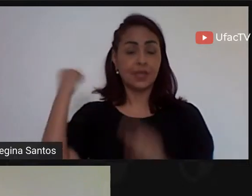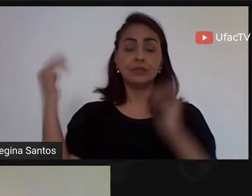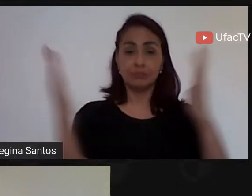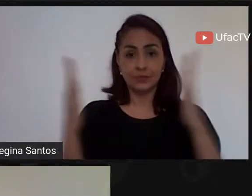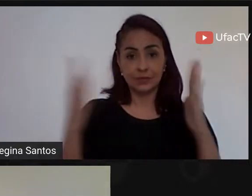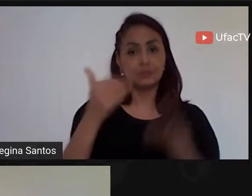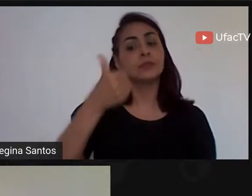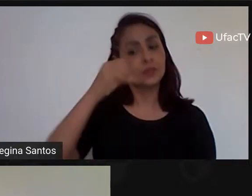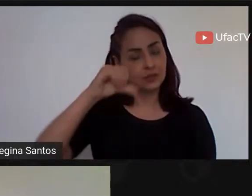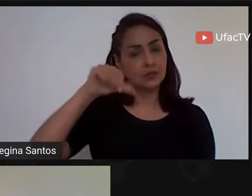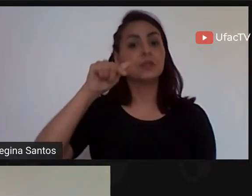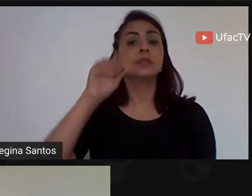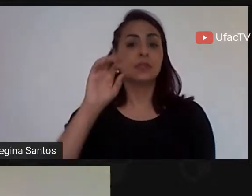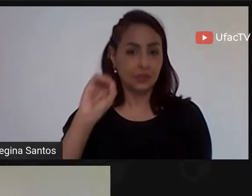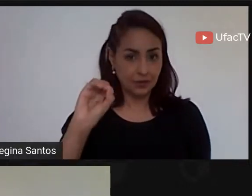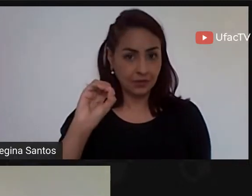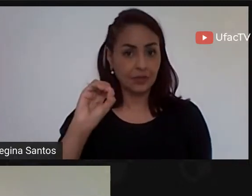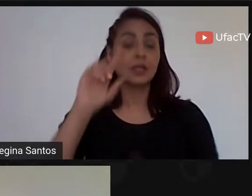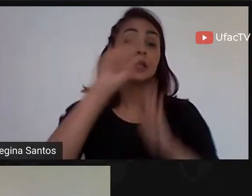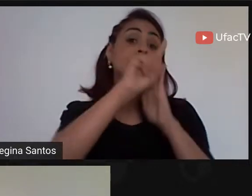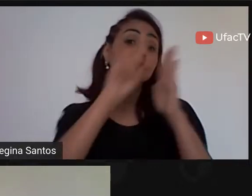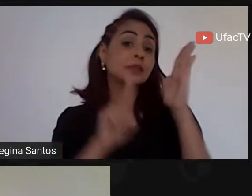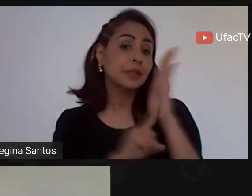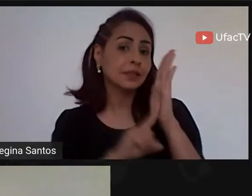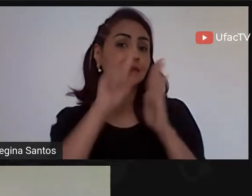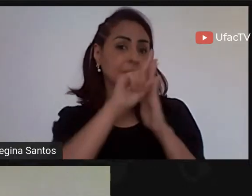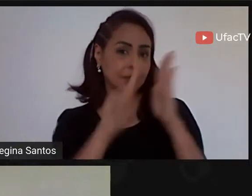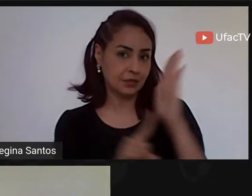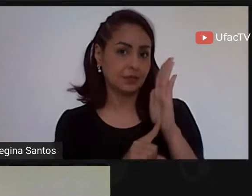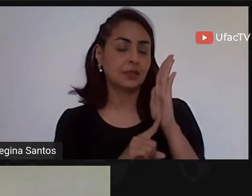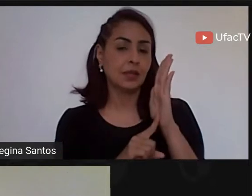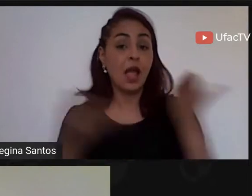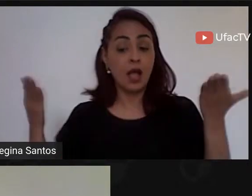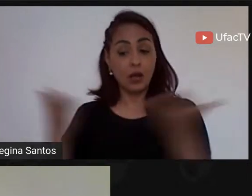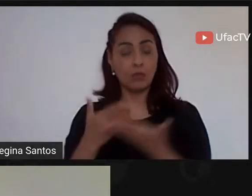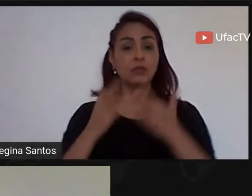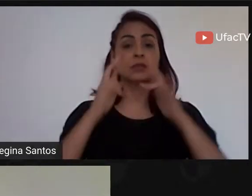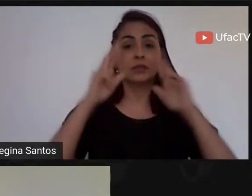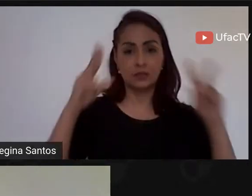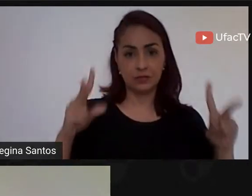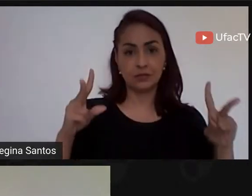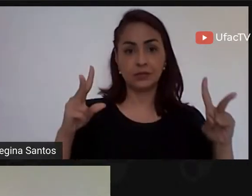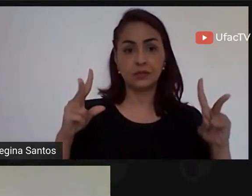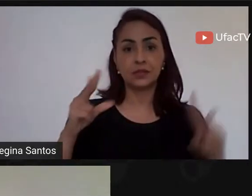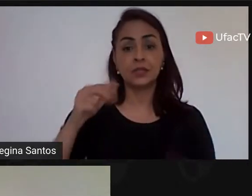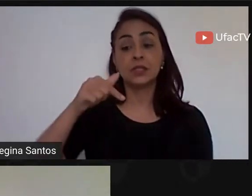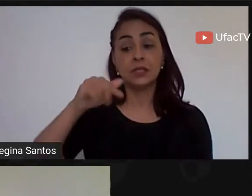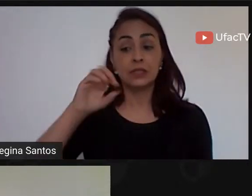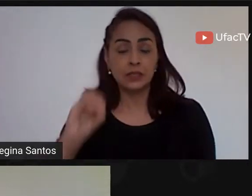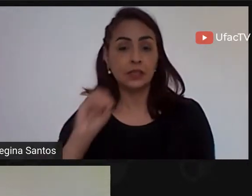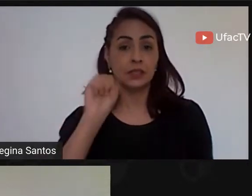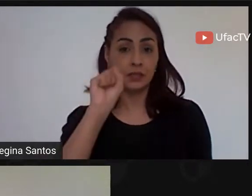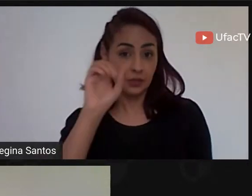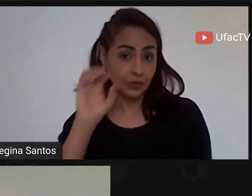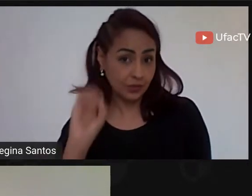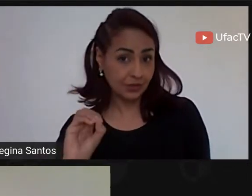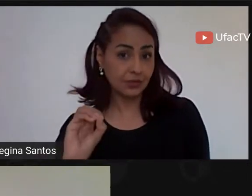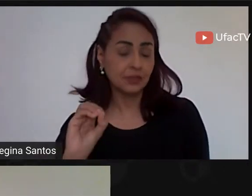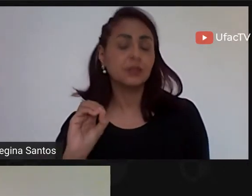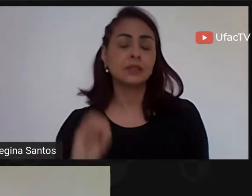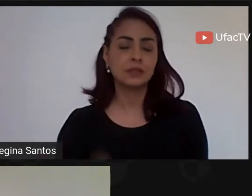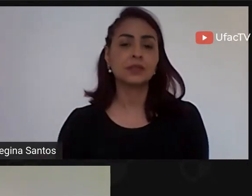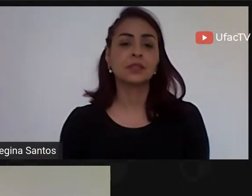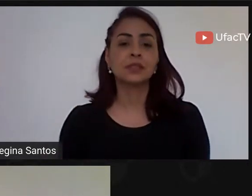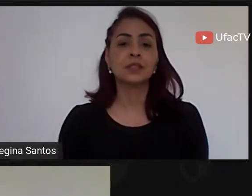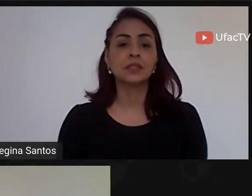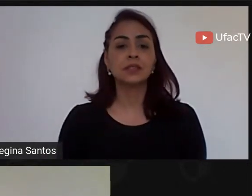nessas décadas, mas aí, nessas mesmas décadas, 70 e 80, já se desmistificava isso através